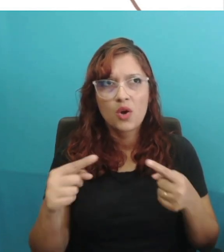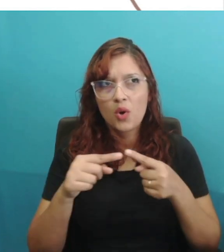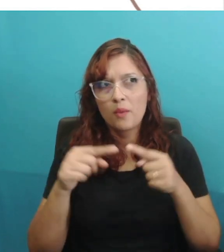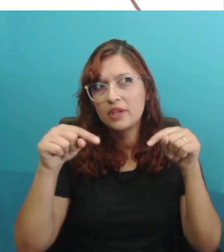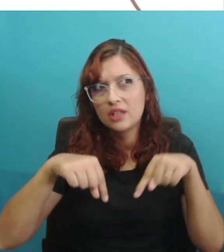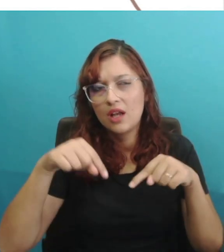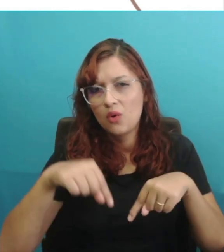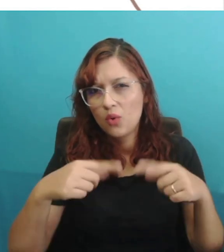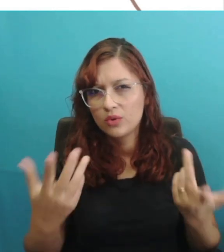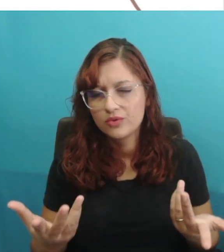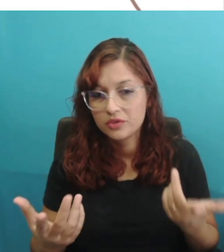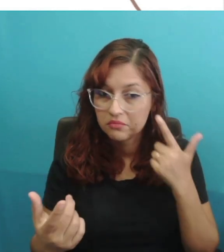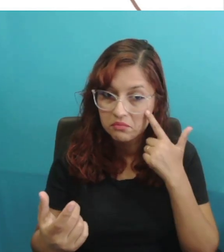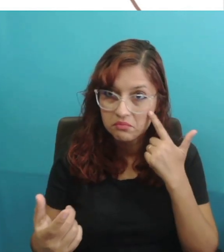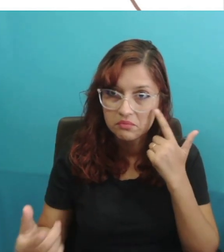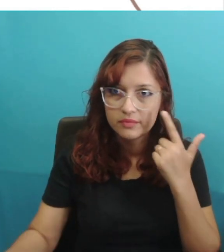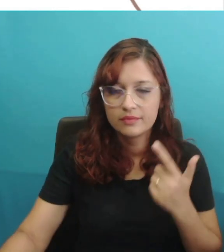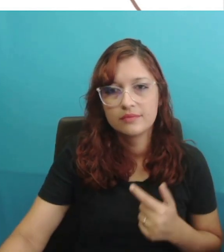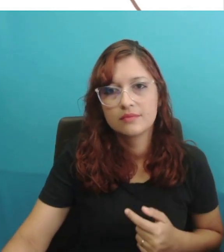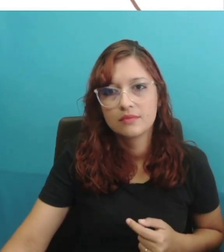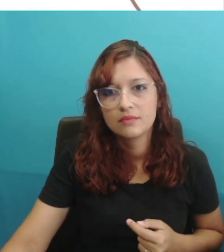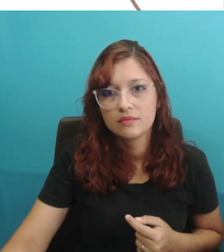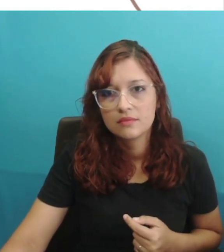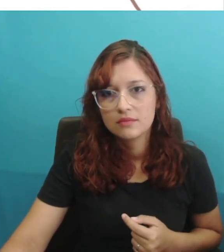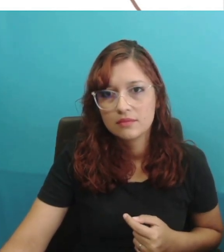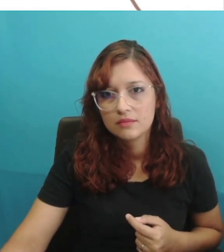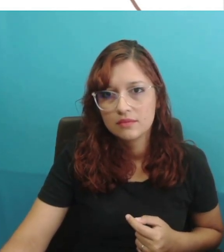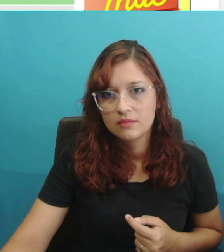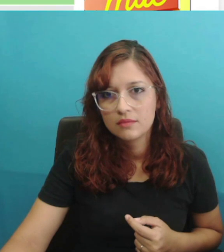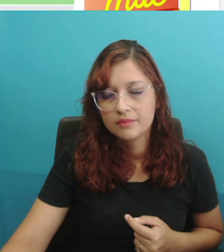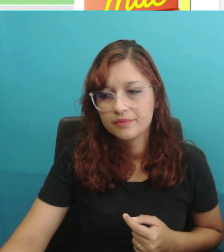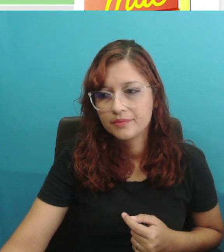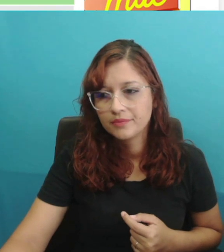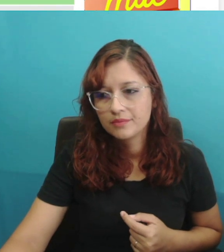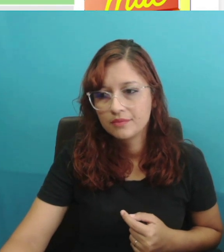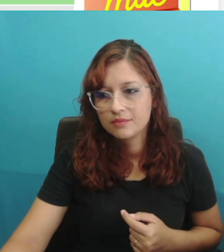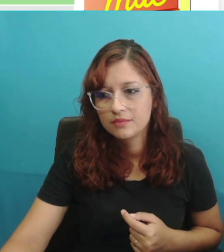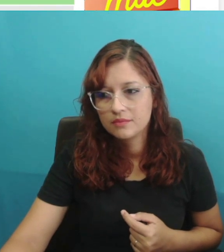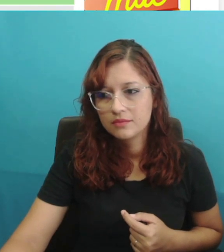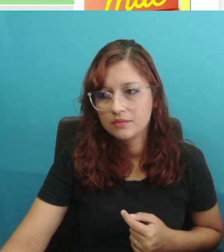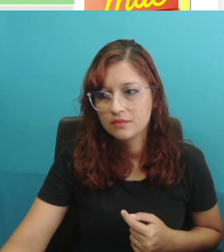Como é que eu coloco? Tem, se referindo a hoje.